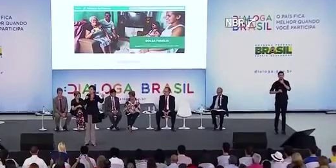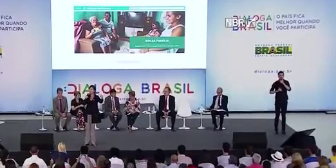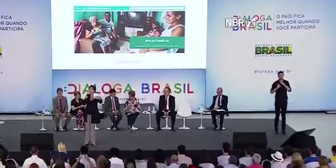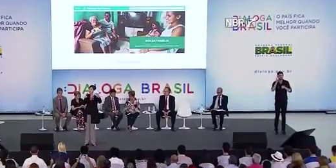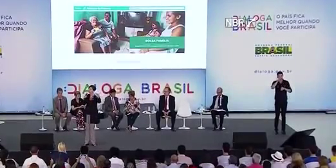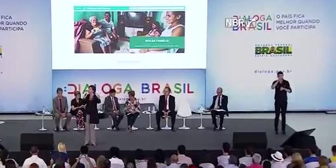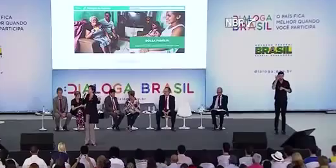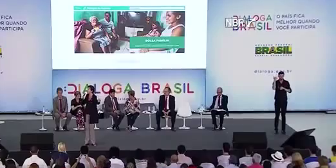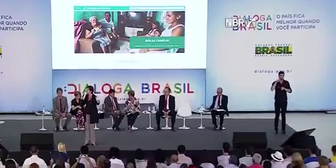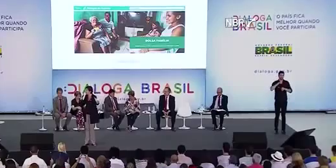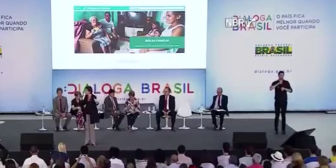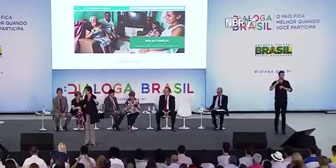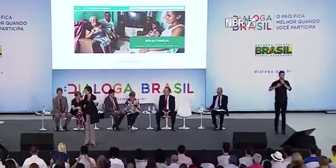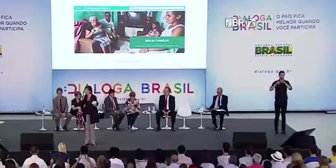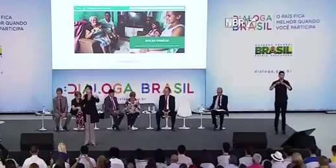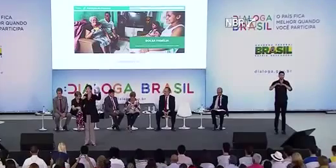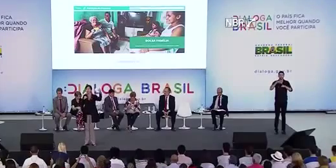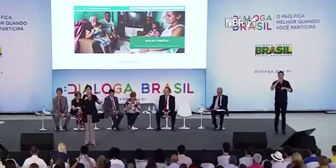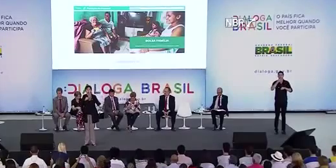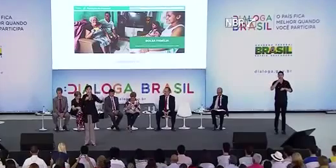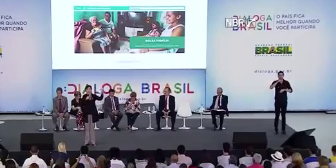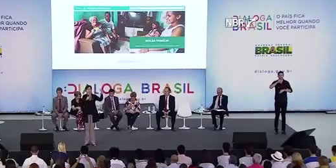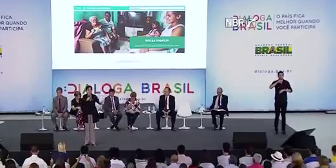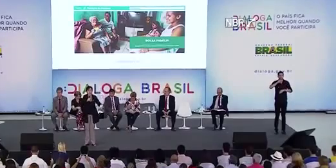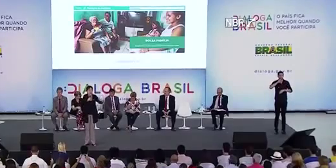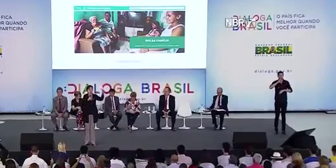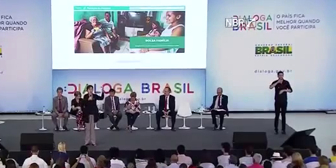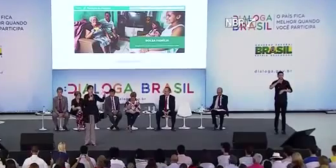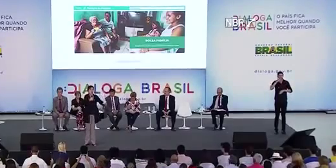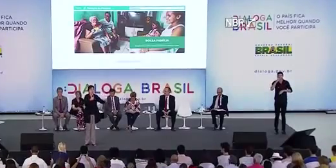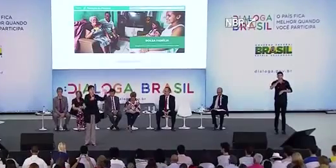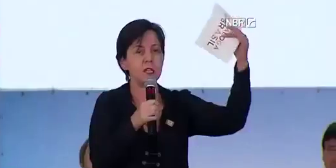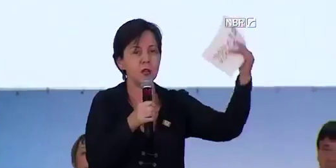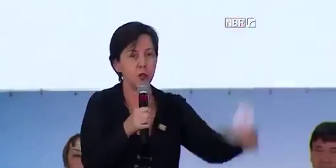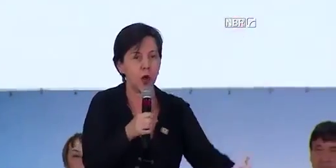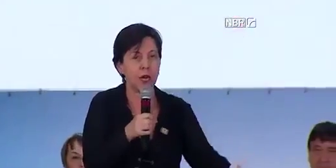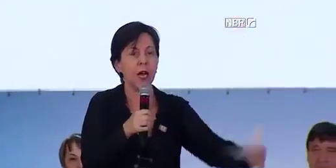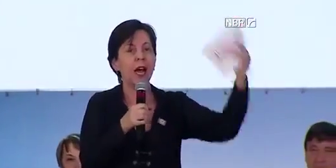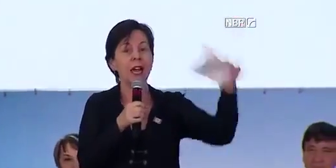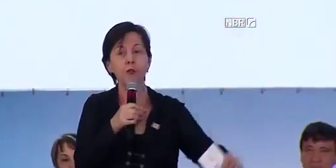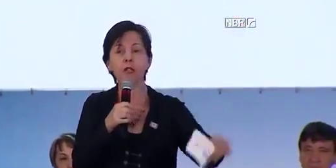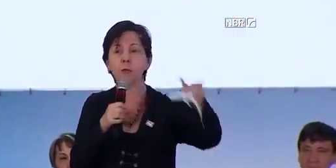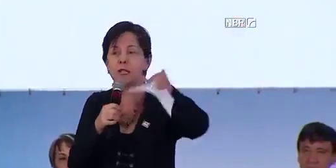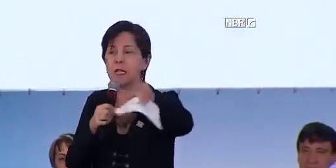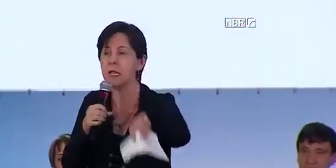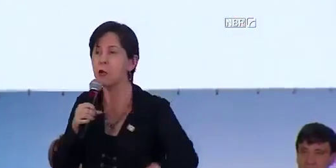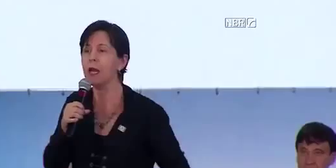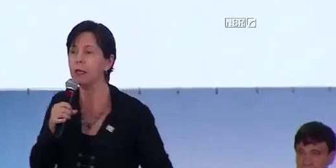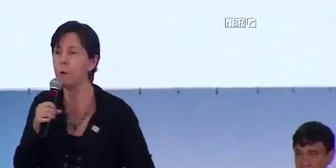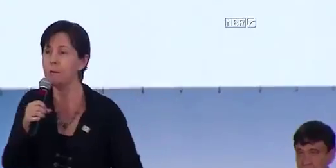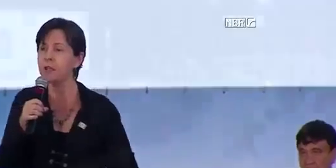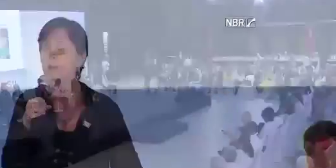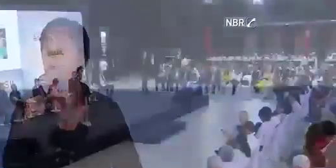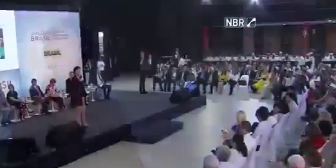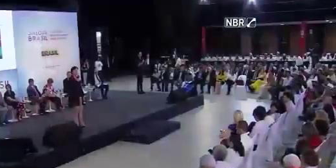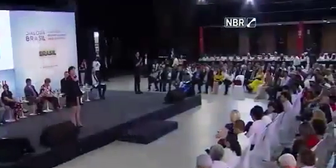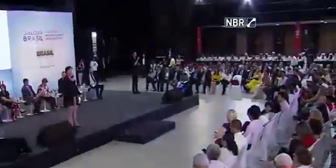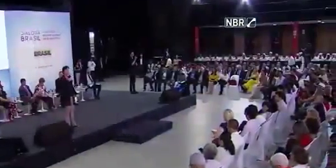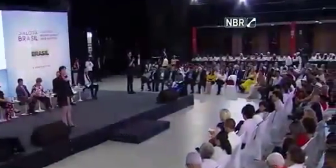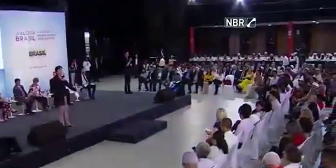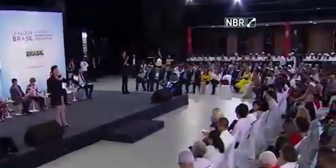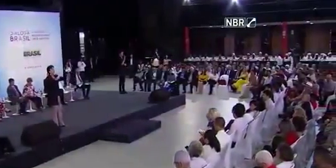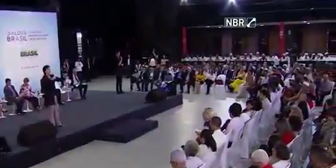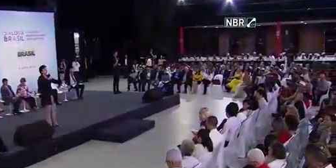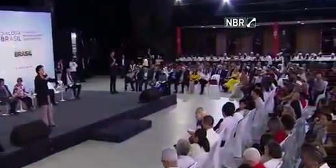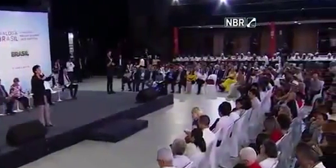Lembra daquela história dos homens gabirus? Nós estamos mudando essa história. Reduzimos em 51% o déficit